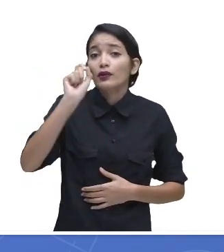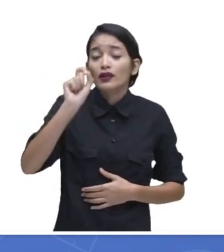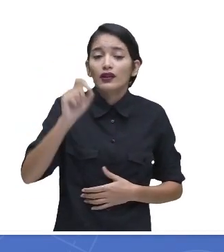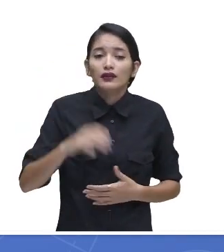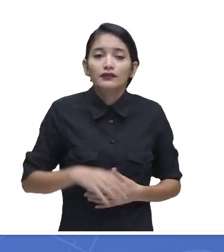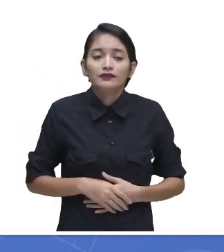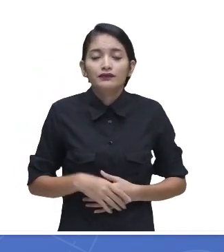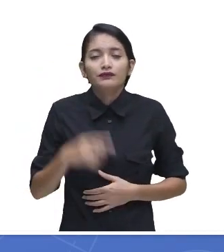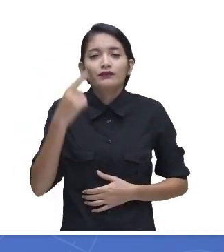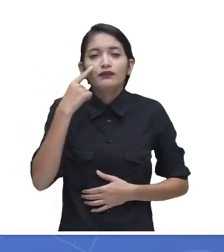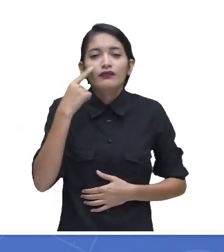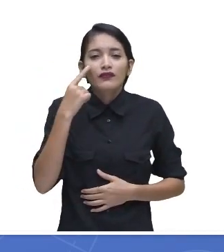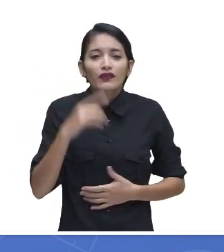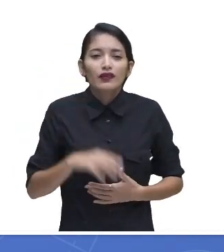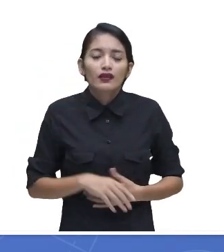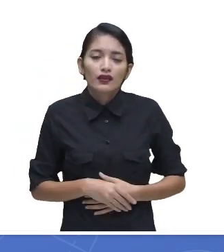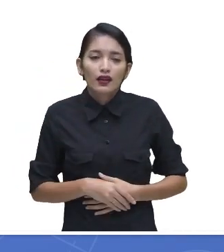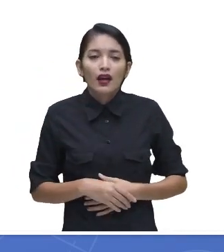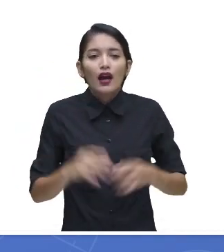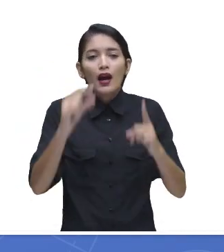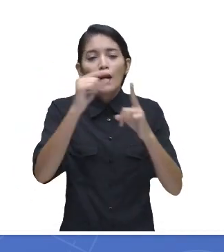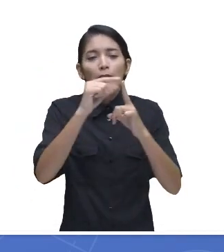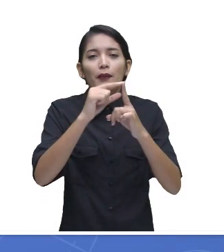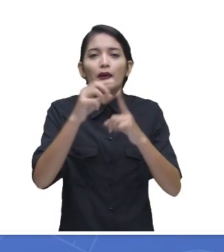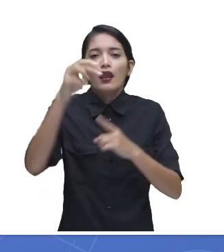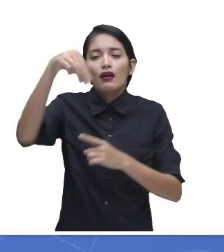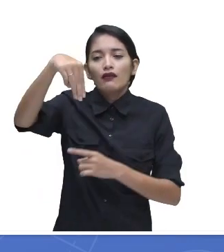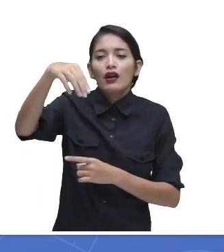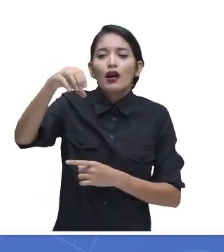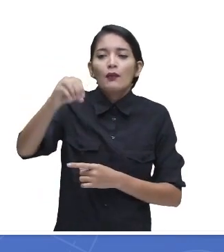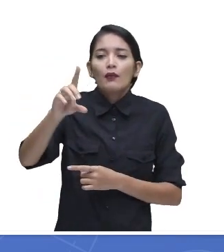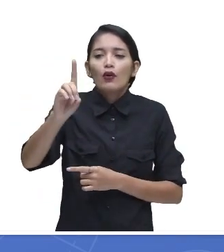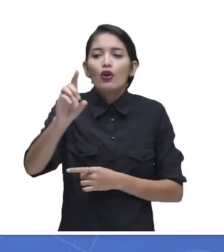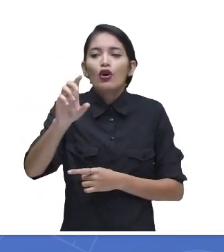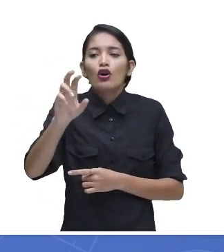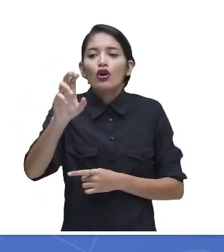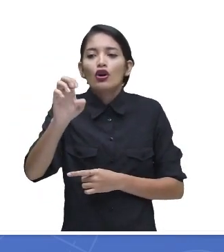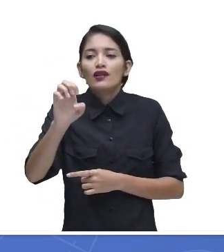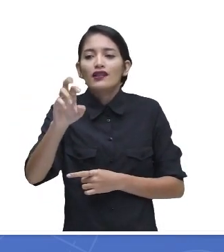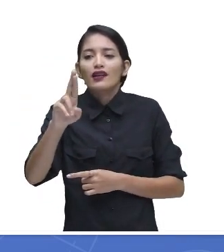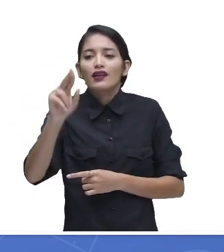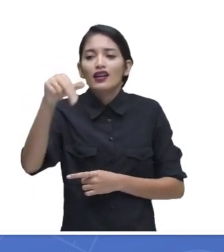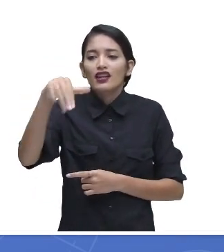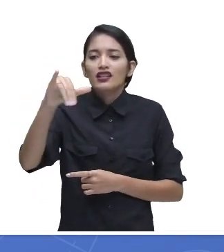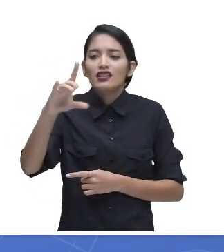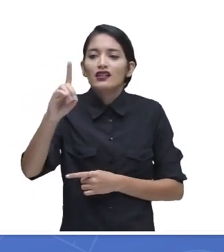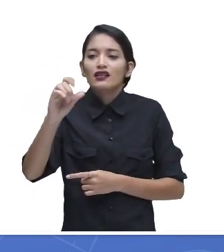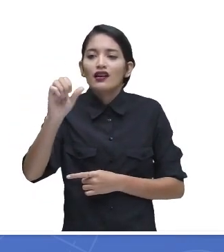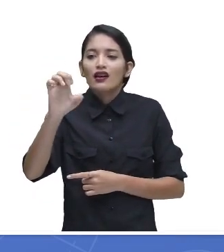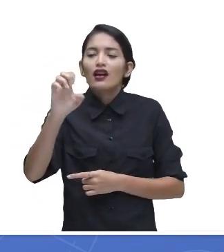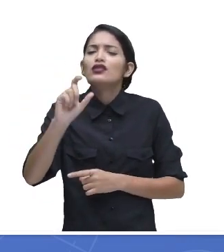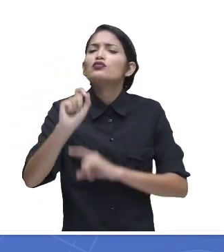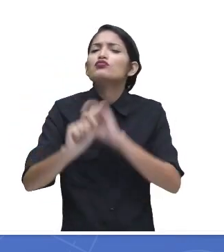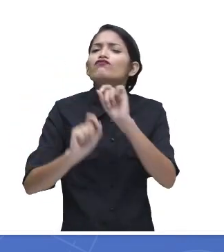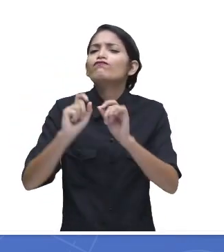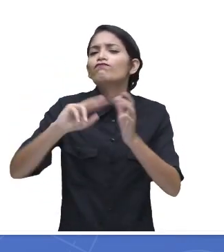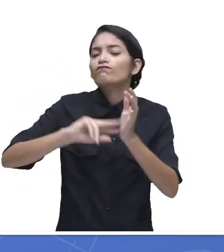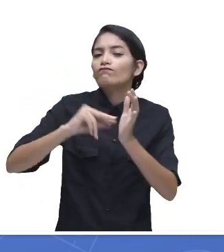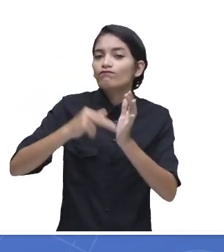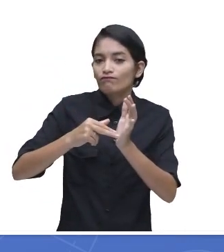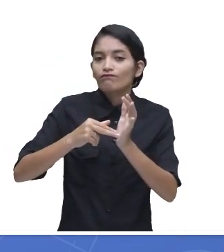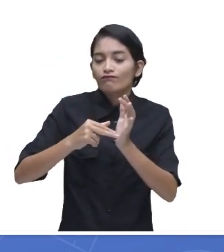vamos ver aqui a etimologia da palavra modernidade. Né? O que significa modernidade, moderno? Né? Nós temos aqui